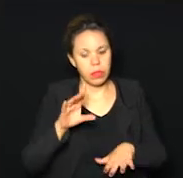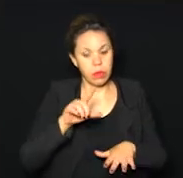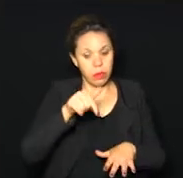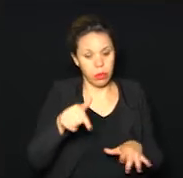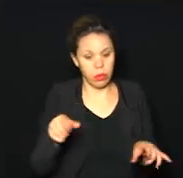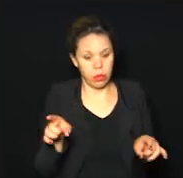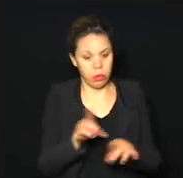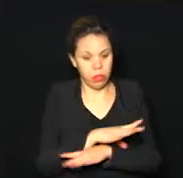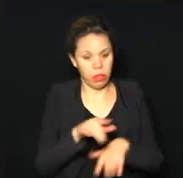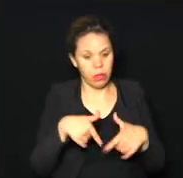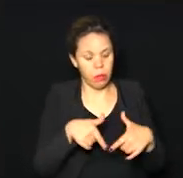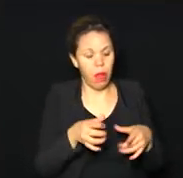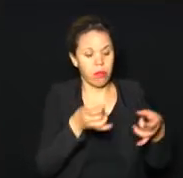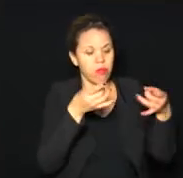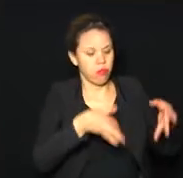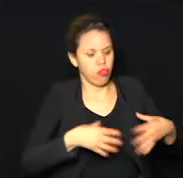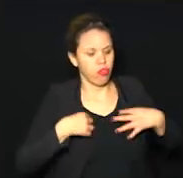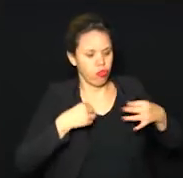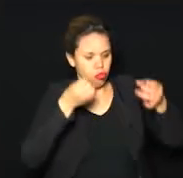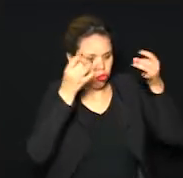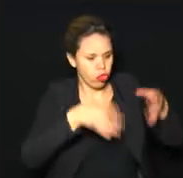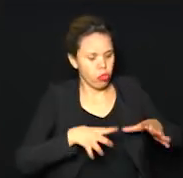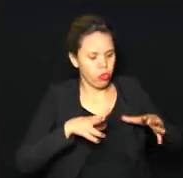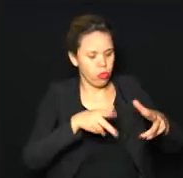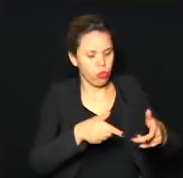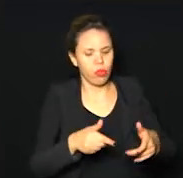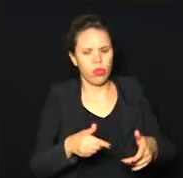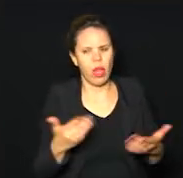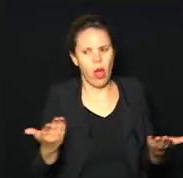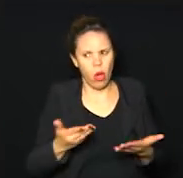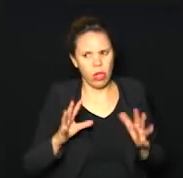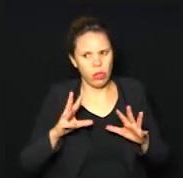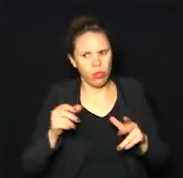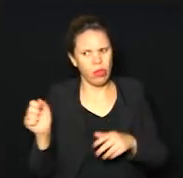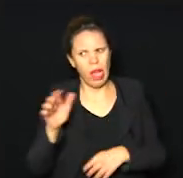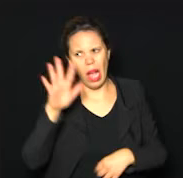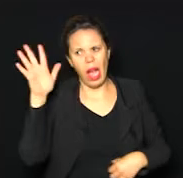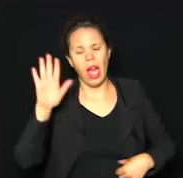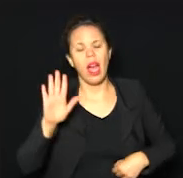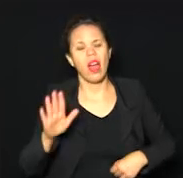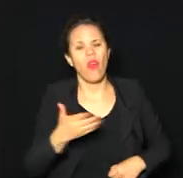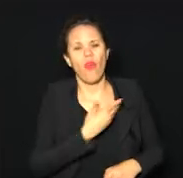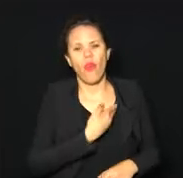o atendimento. Então, o custo aumentou muito e o governo do